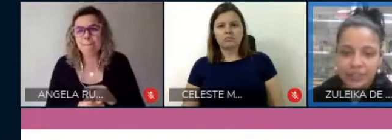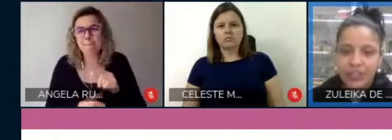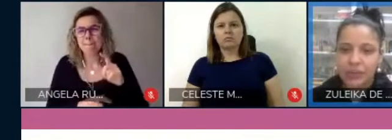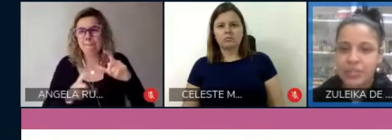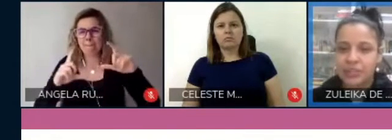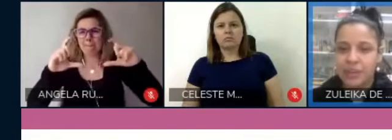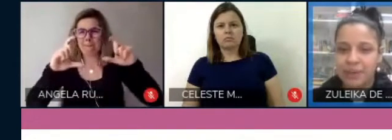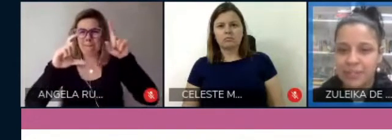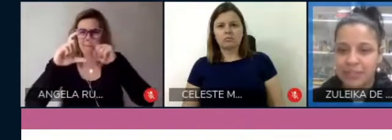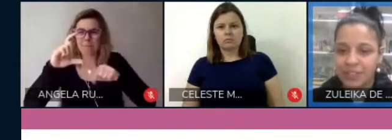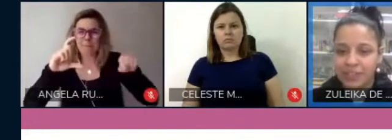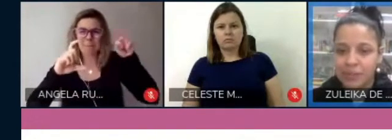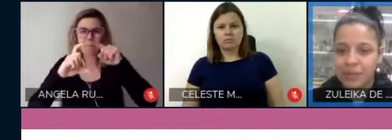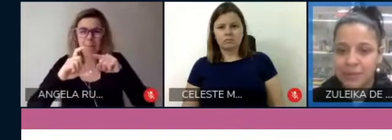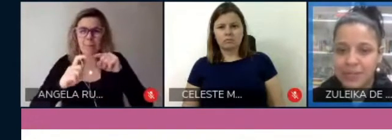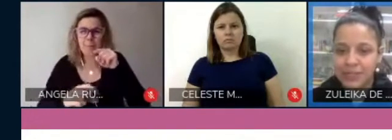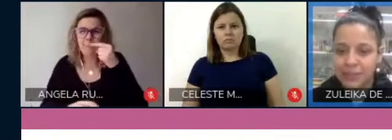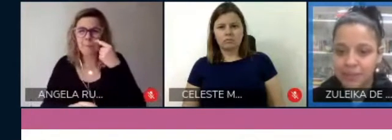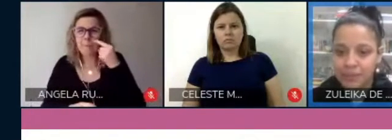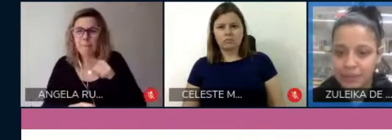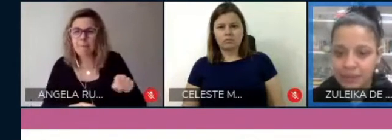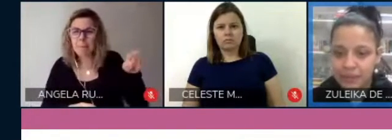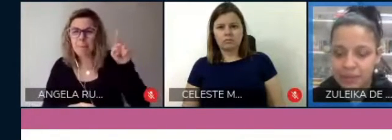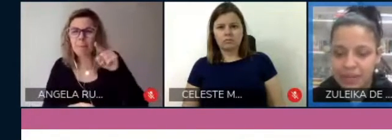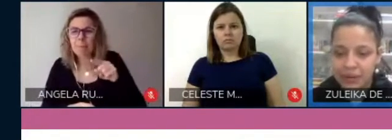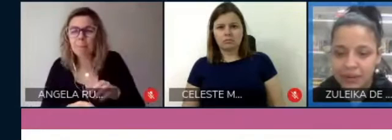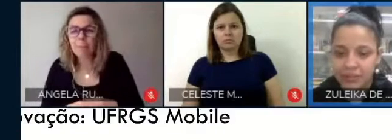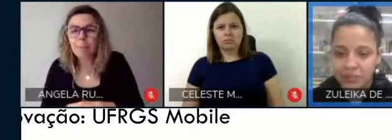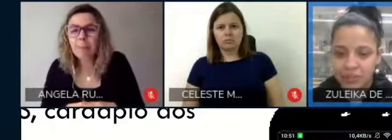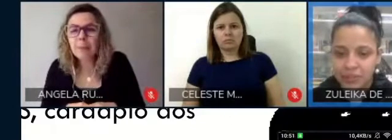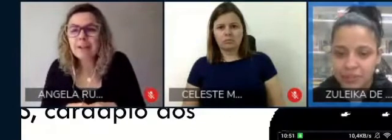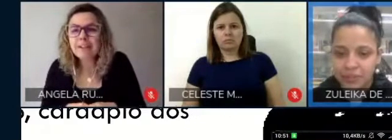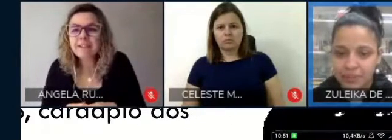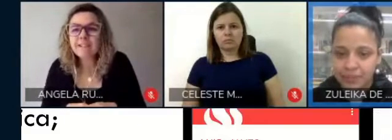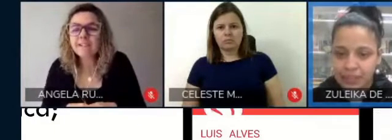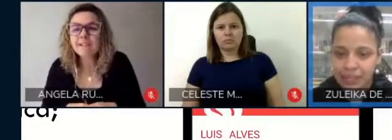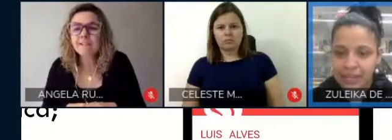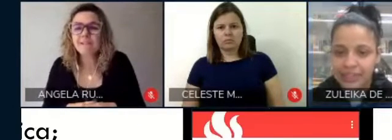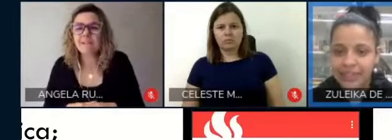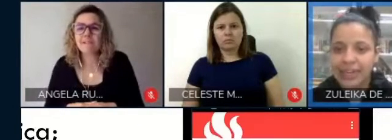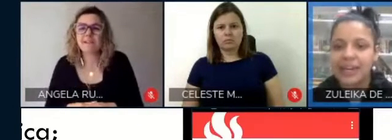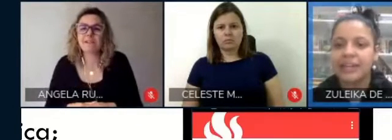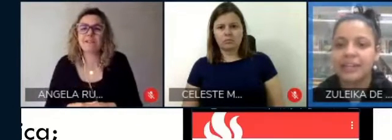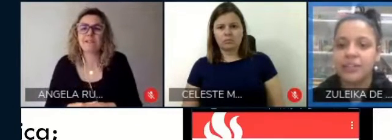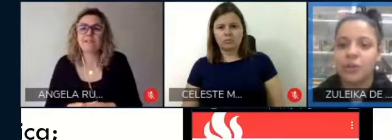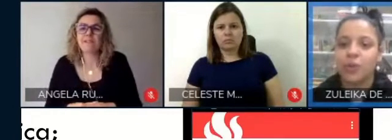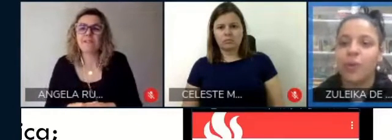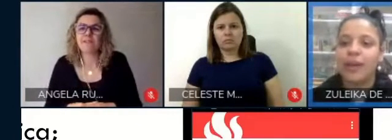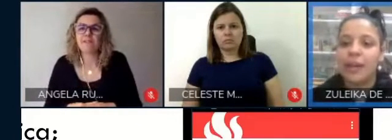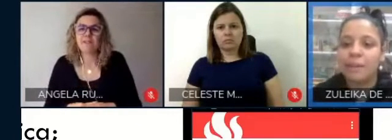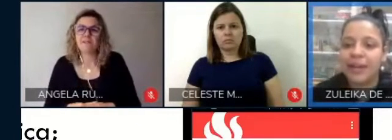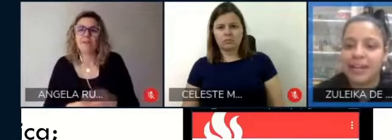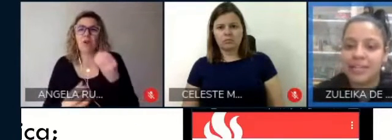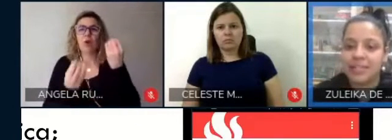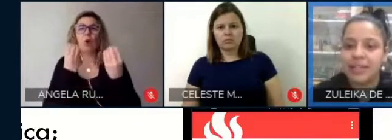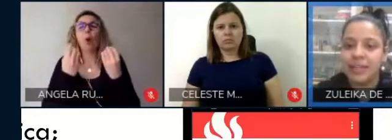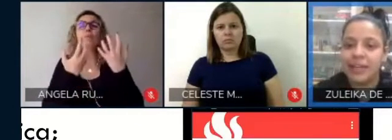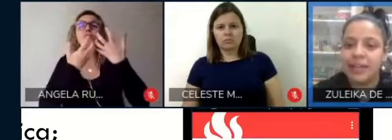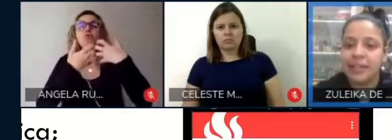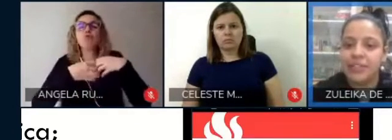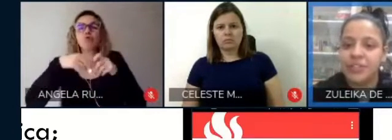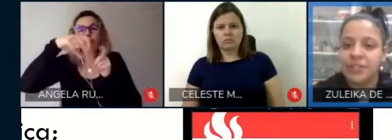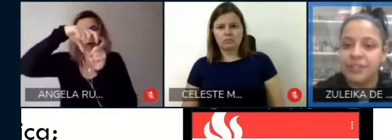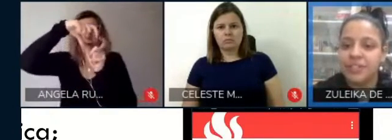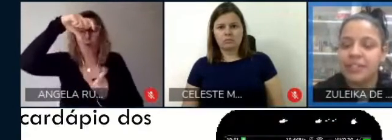dele. Acho que a Luísa vai passar e vai ter uma imagem melhor, vamos ver. Aqui é a carinha de como ele